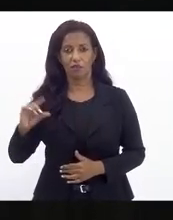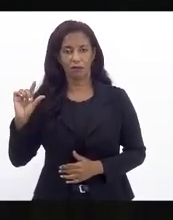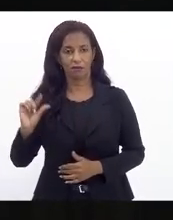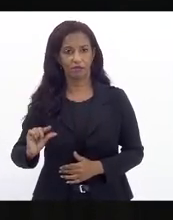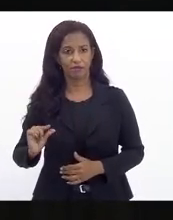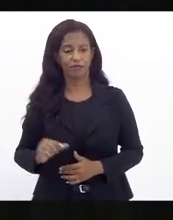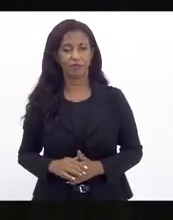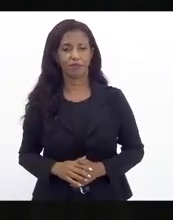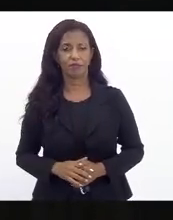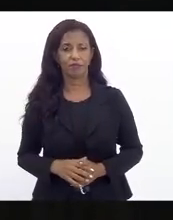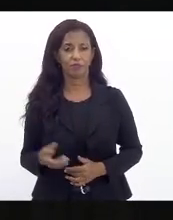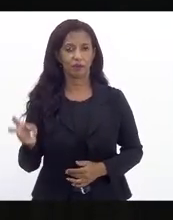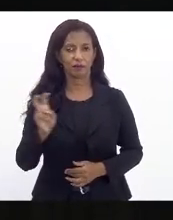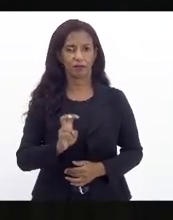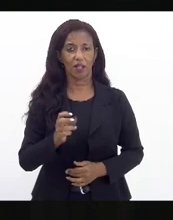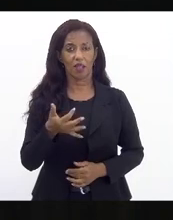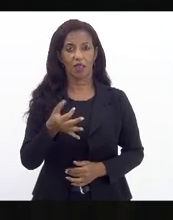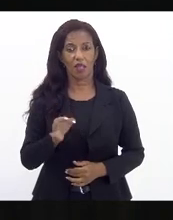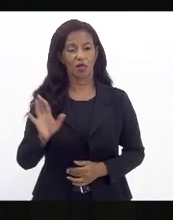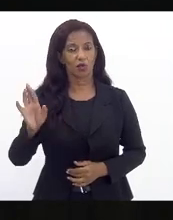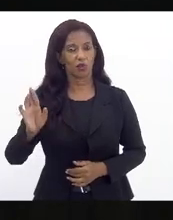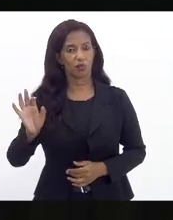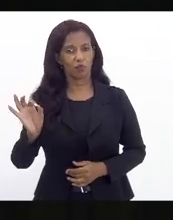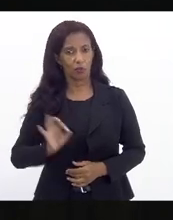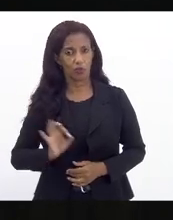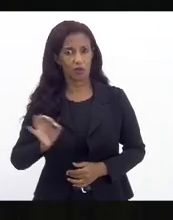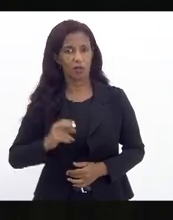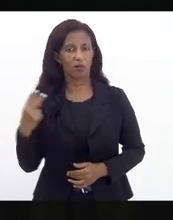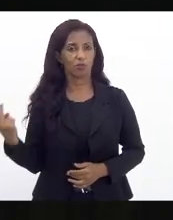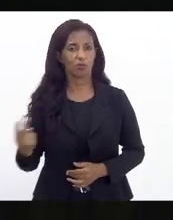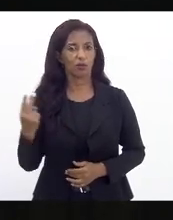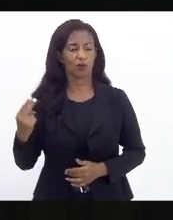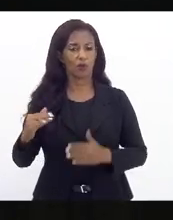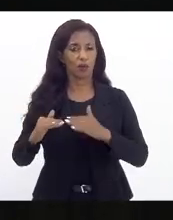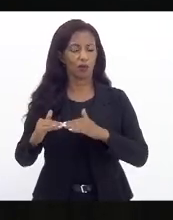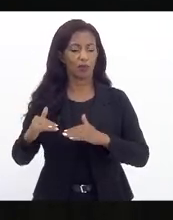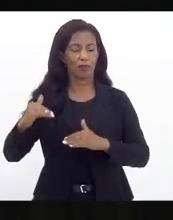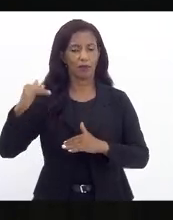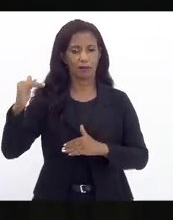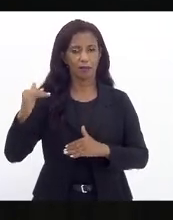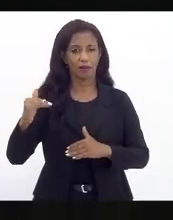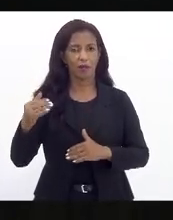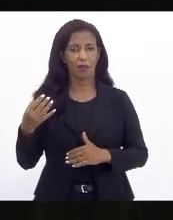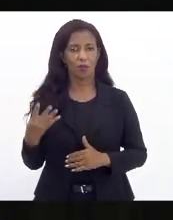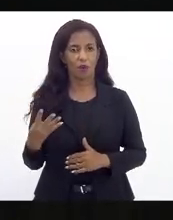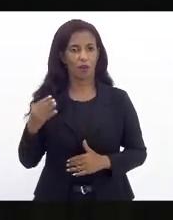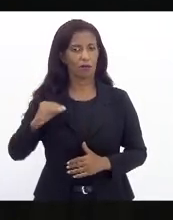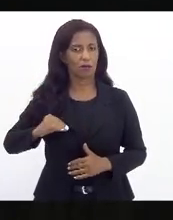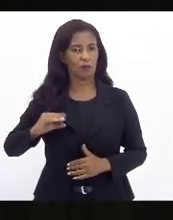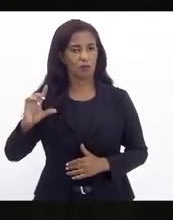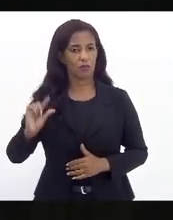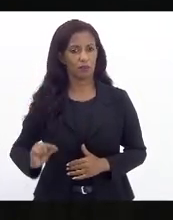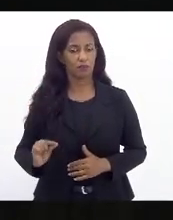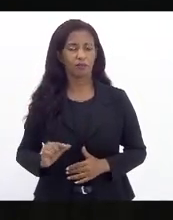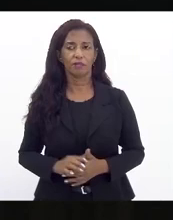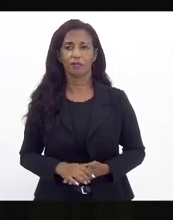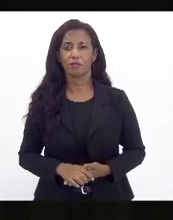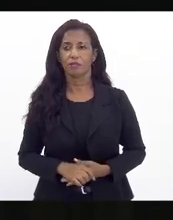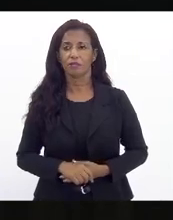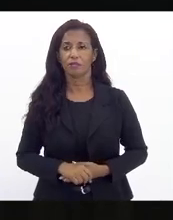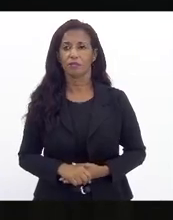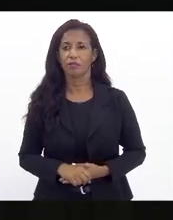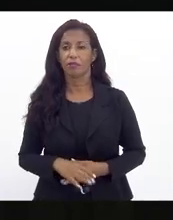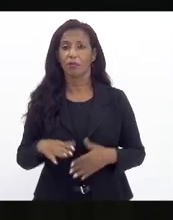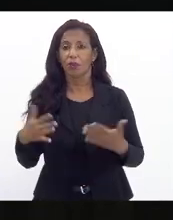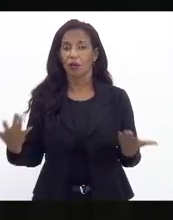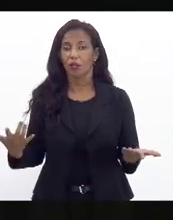Quinto, 10% do valor que exceder 4 salários mínimos Ou seja, eu